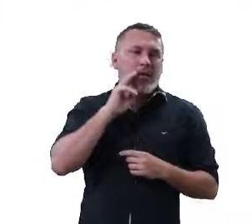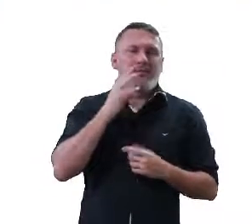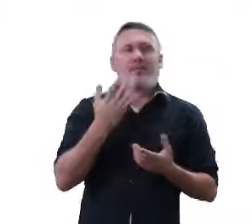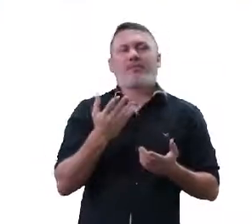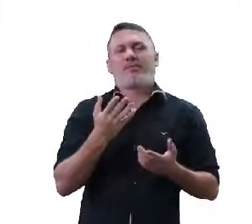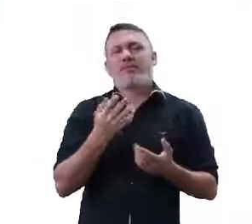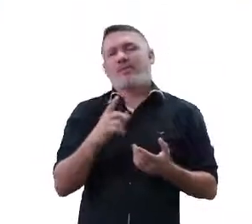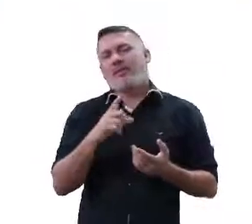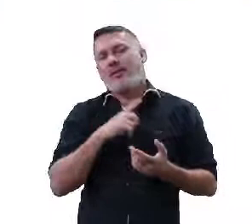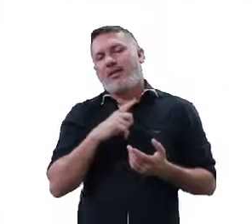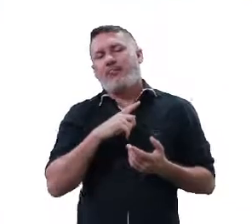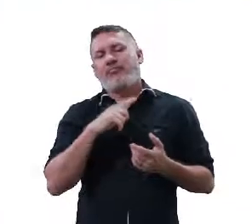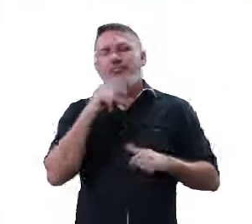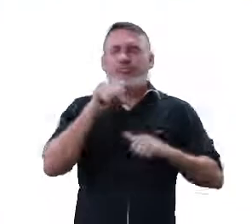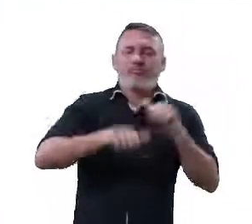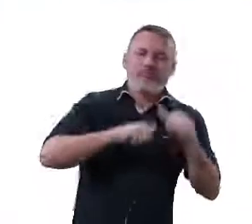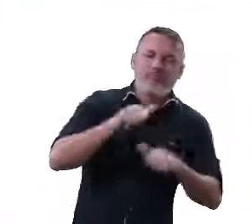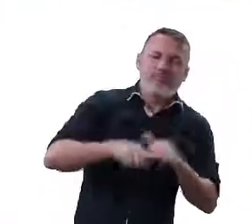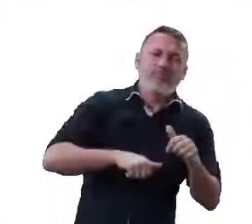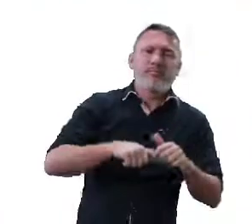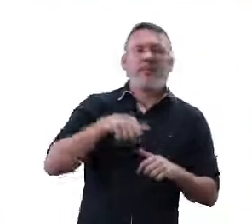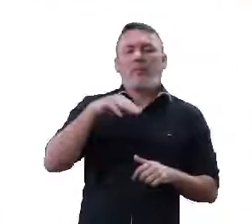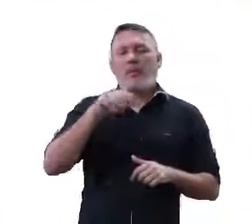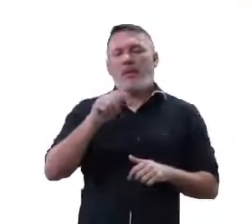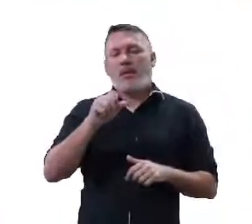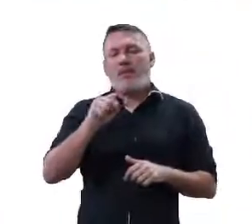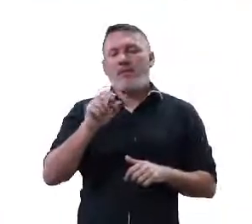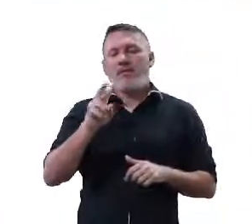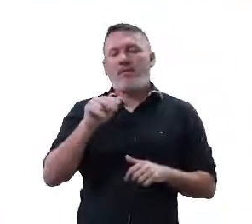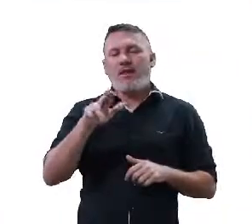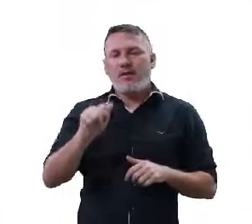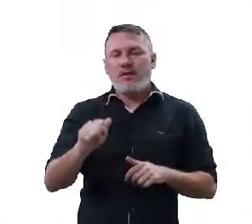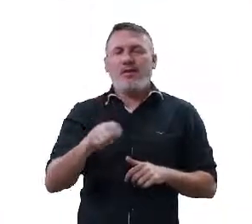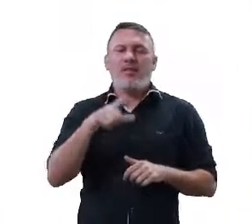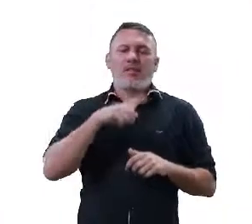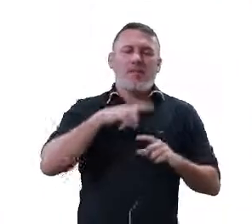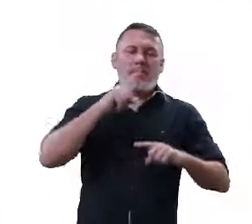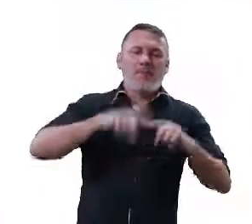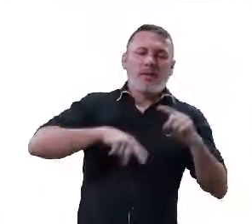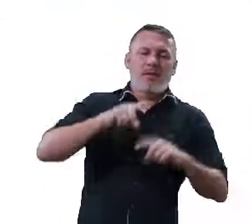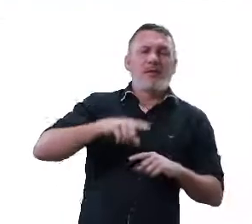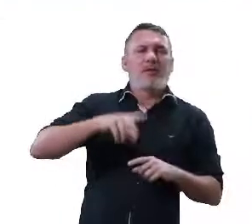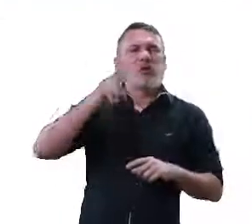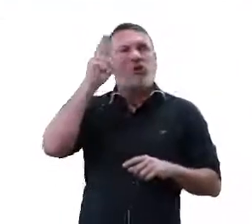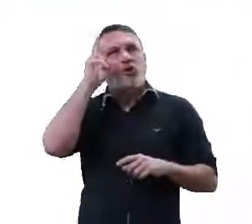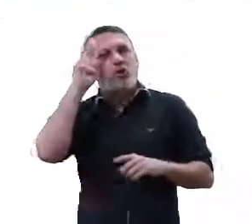conceitos de mais-valia, modo de produção, materialismo histórico dialético.